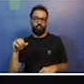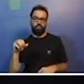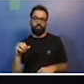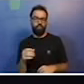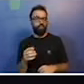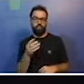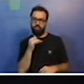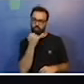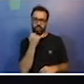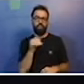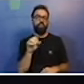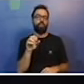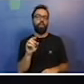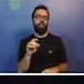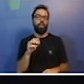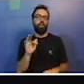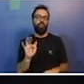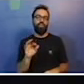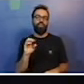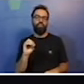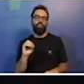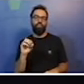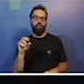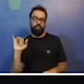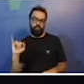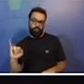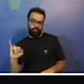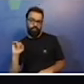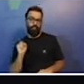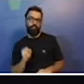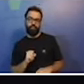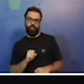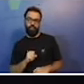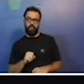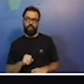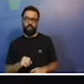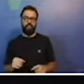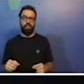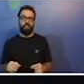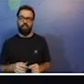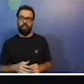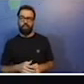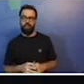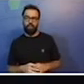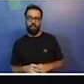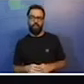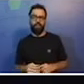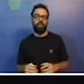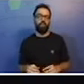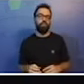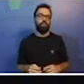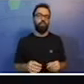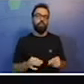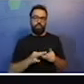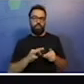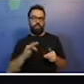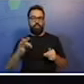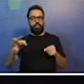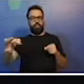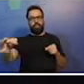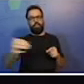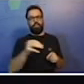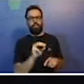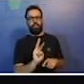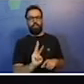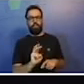para seu almoço, concordando também. Será muito 3 quilômetros até a